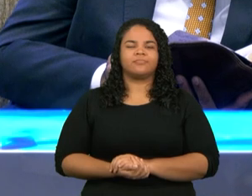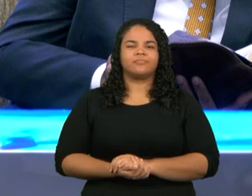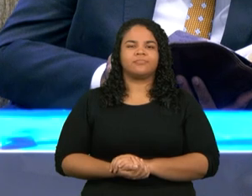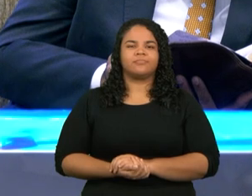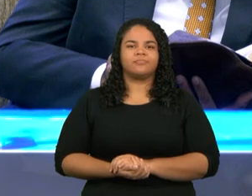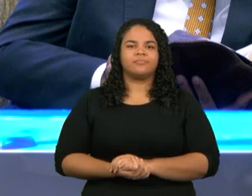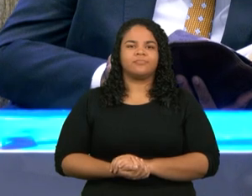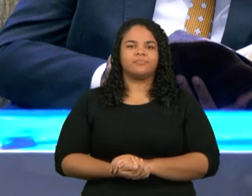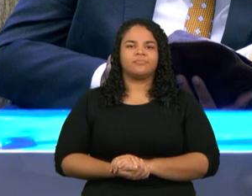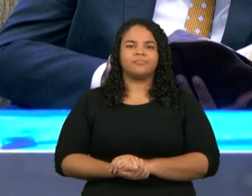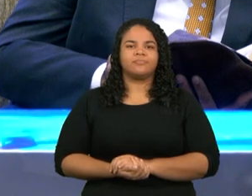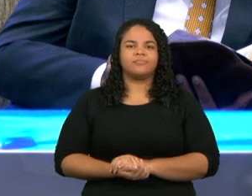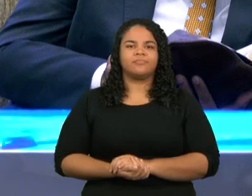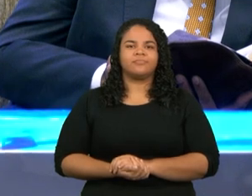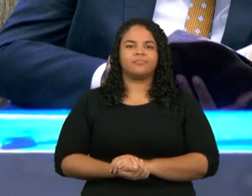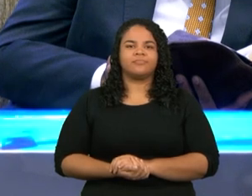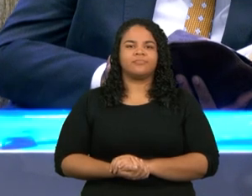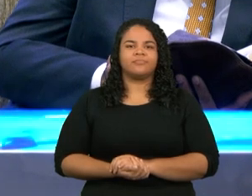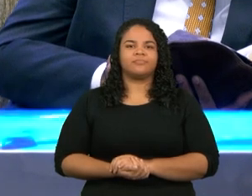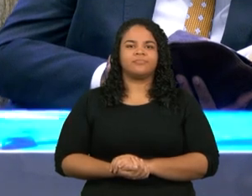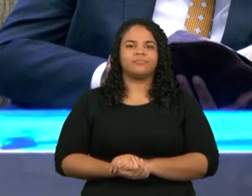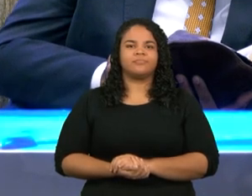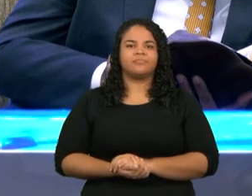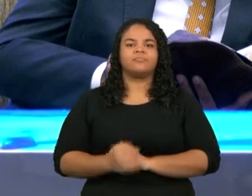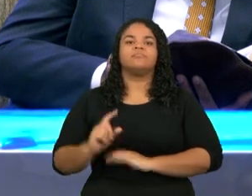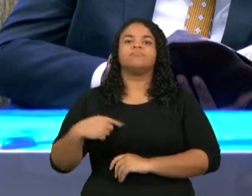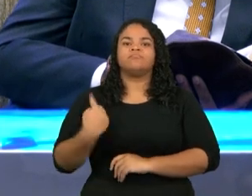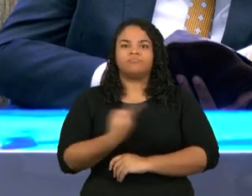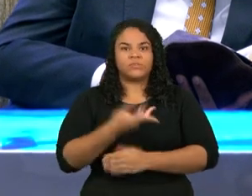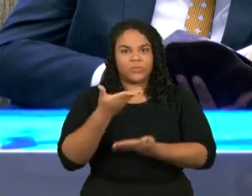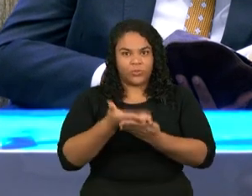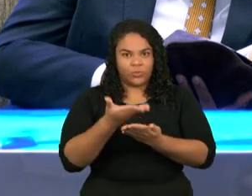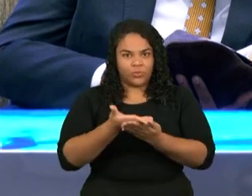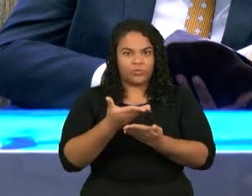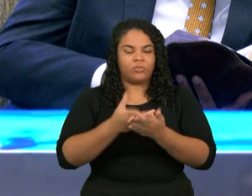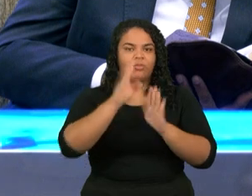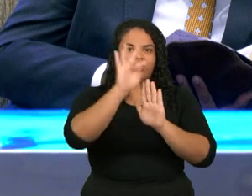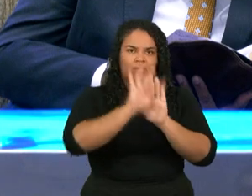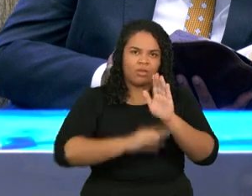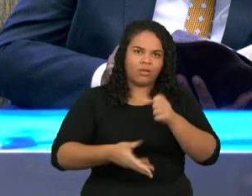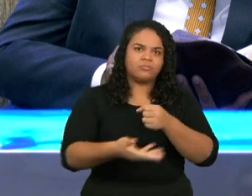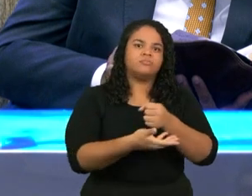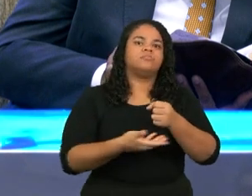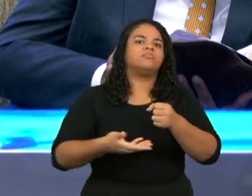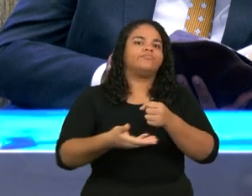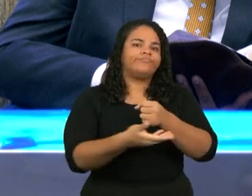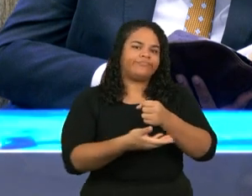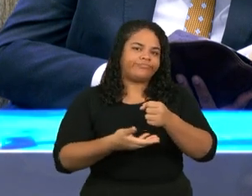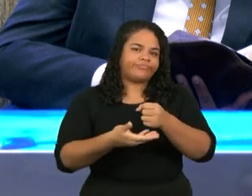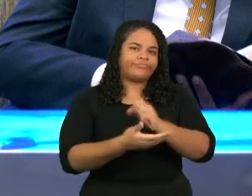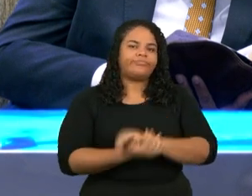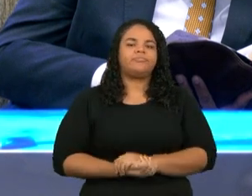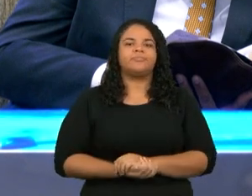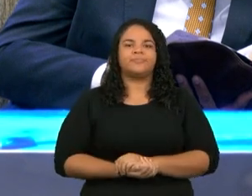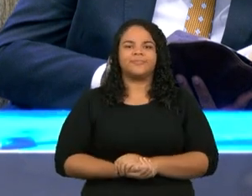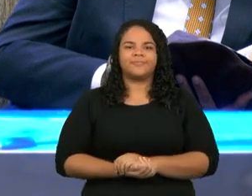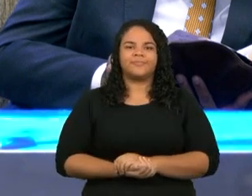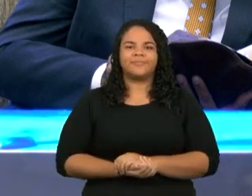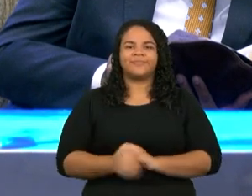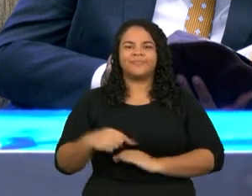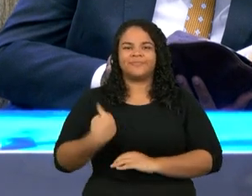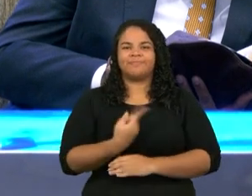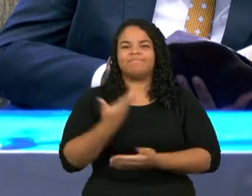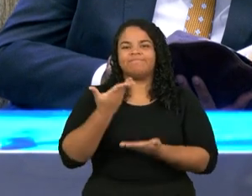tomamos Este texto durante esses dias esses dois estudos para meditar